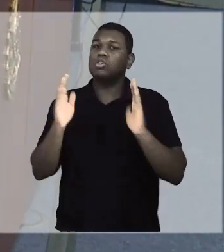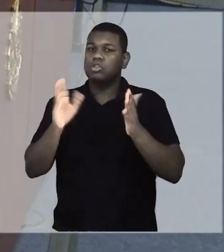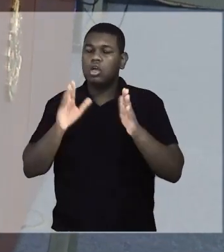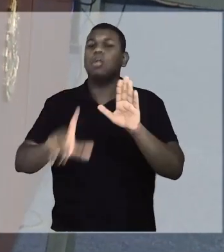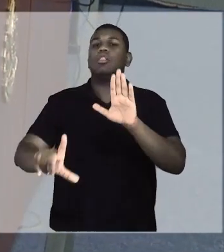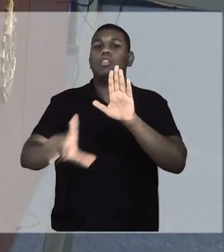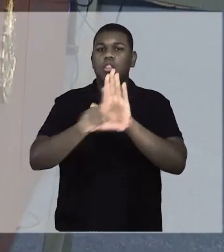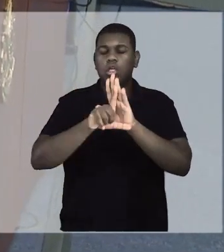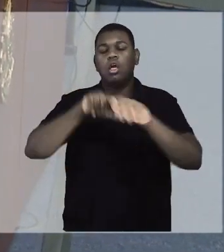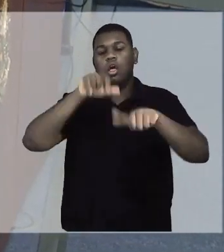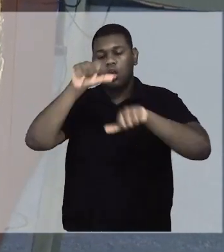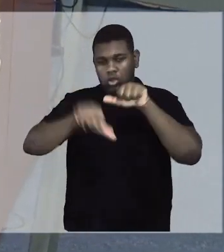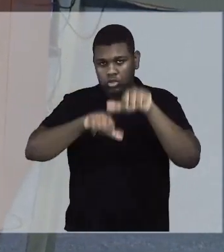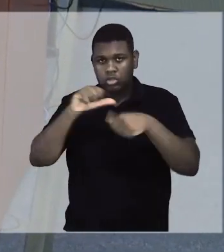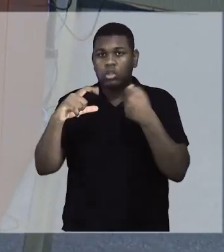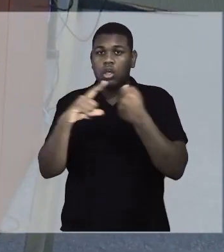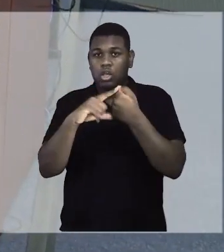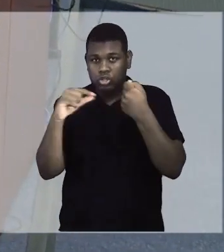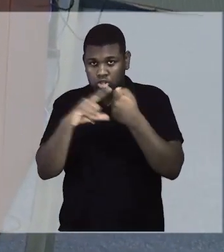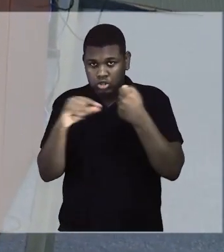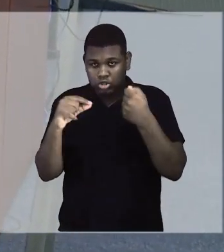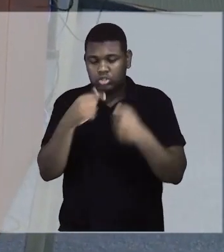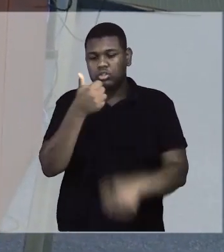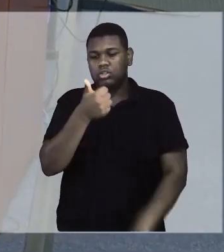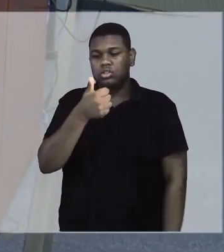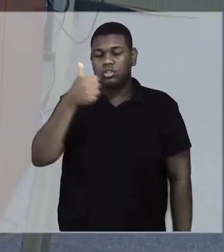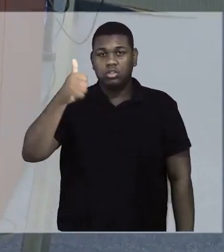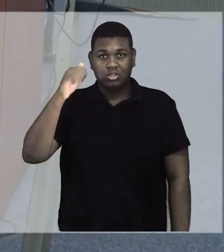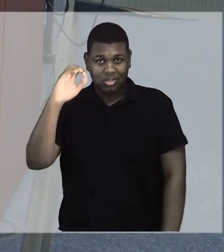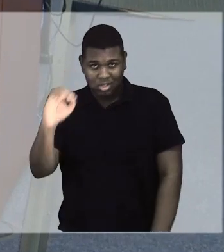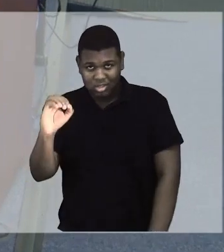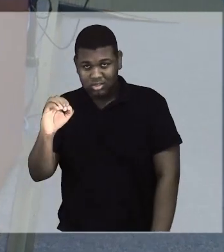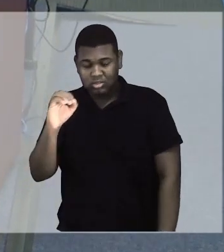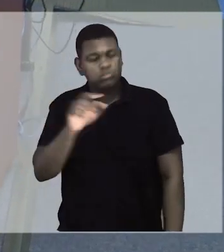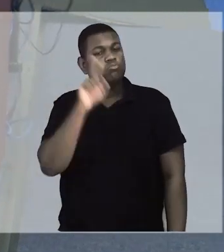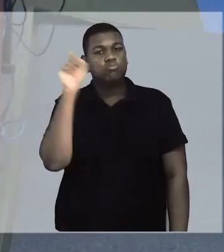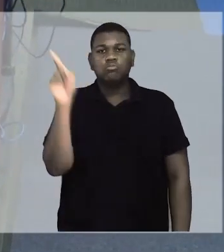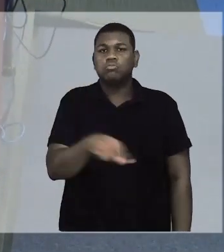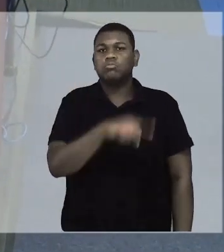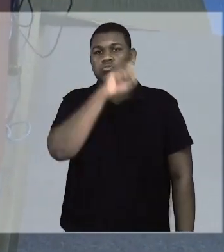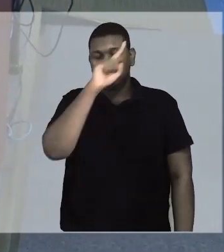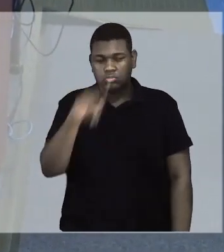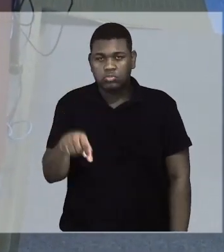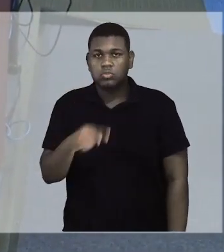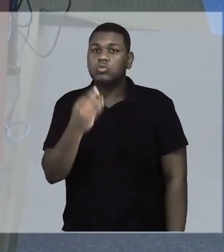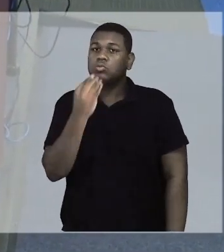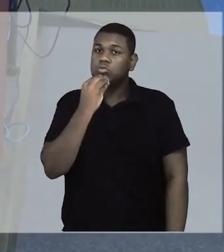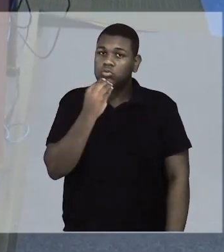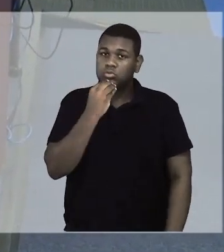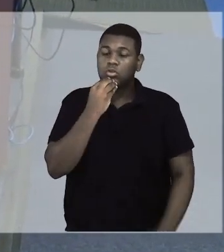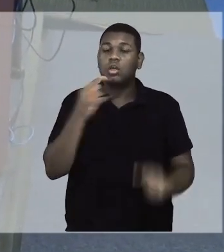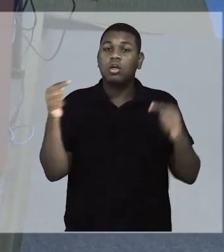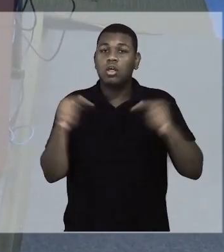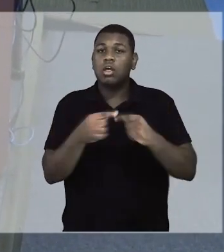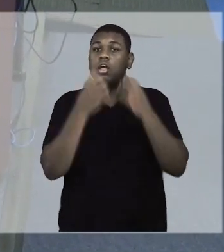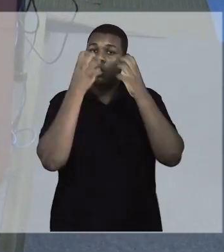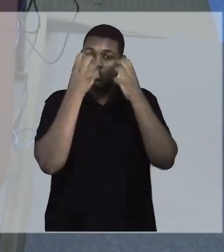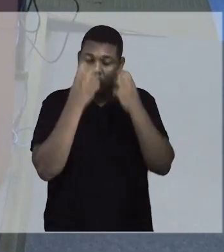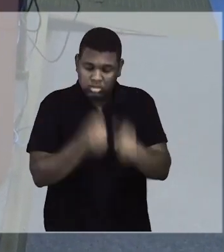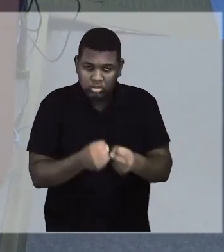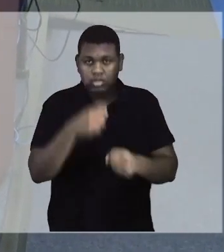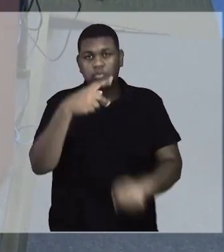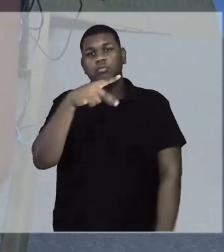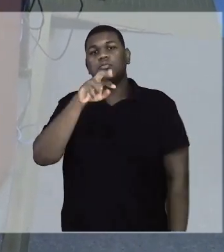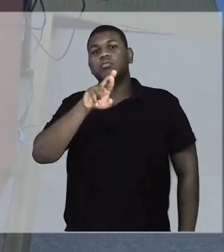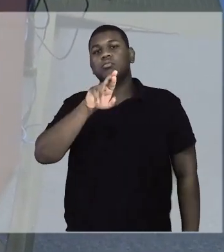vigente a lei que alterou o artigo 110, parágrafo 1º do Código Penal, excluindo a